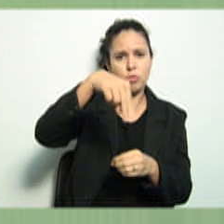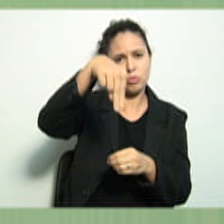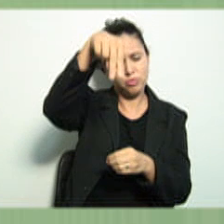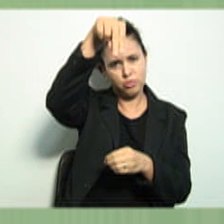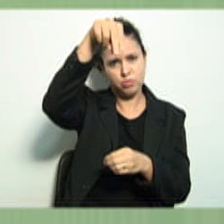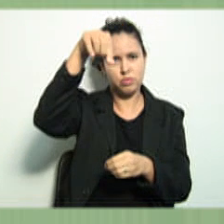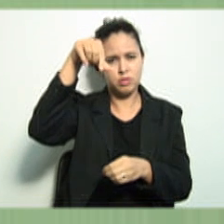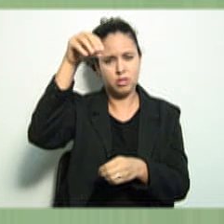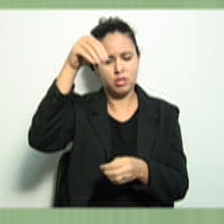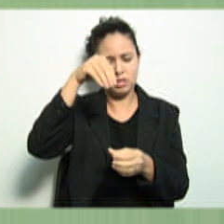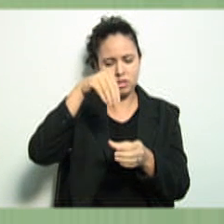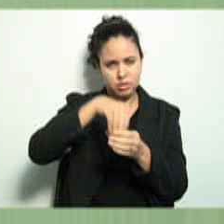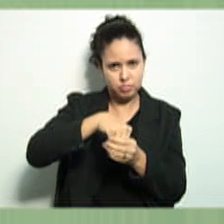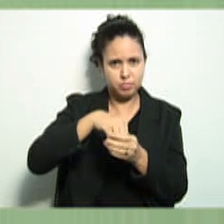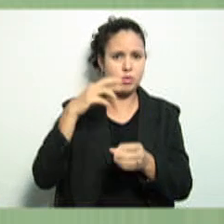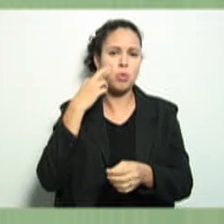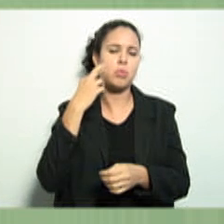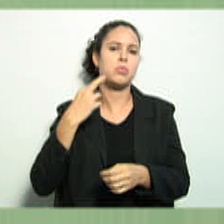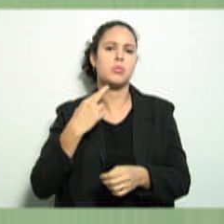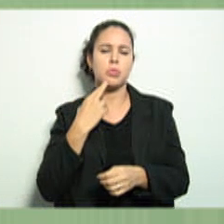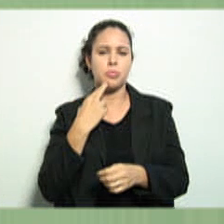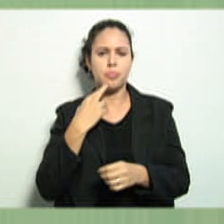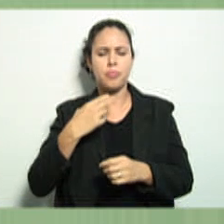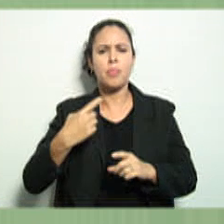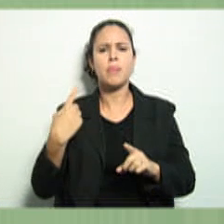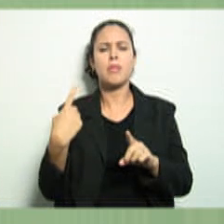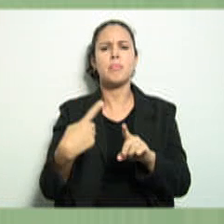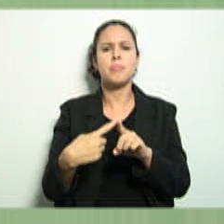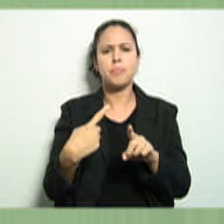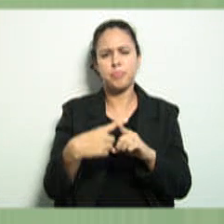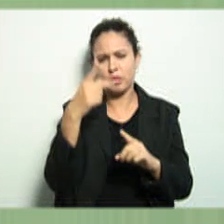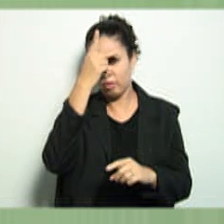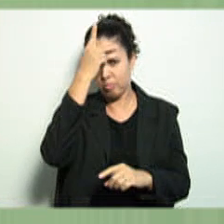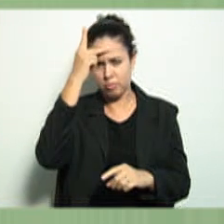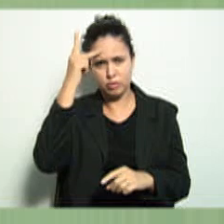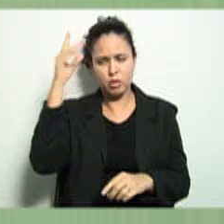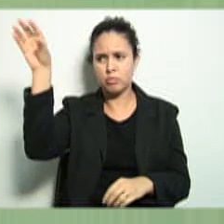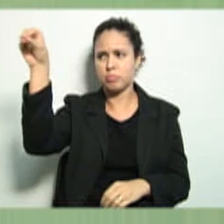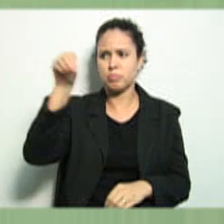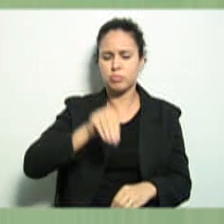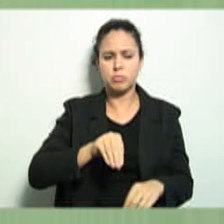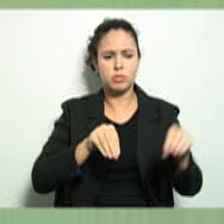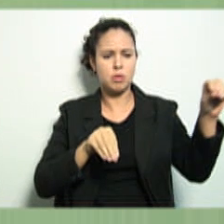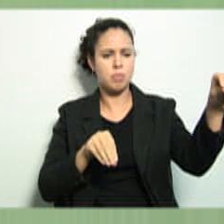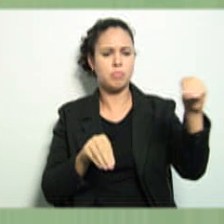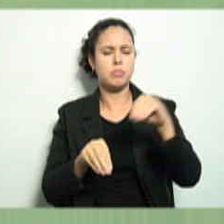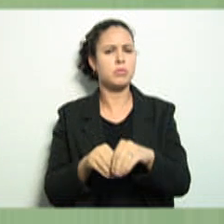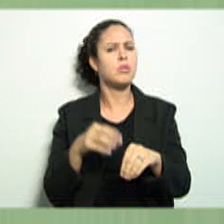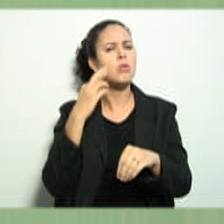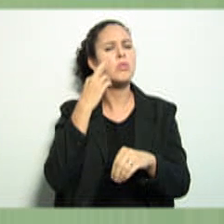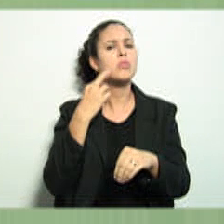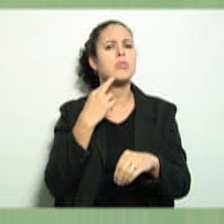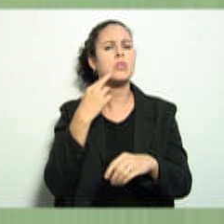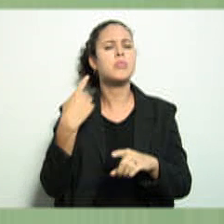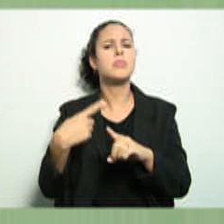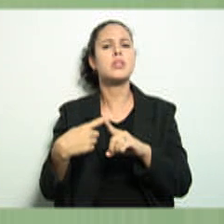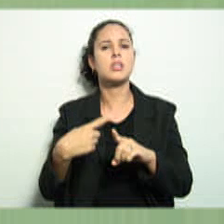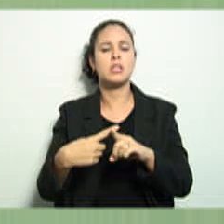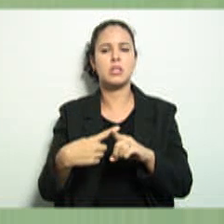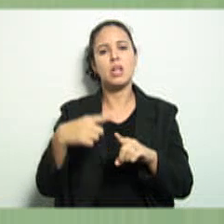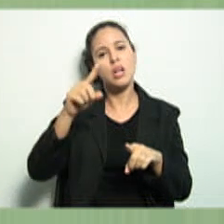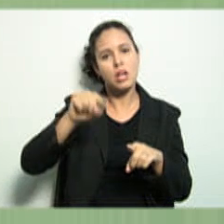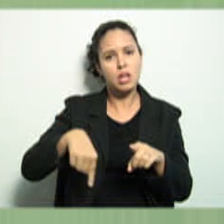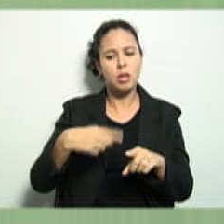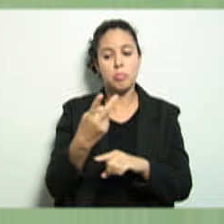a migrarem para regiões tão distantes e diferentes de sua terra natal? A possibilidade de se